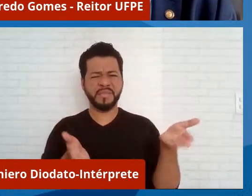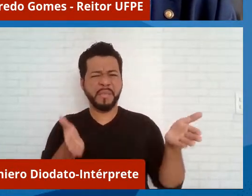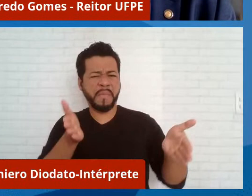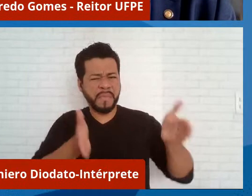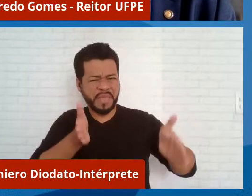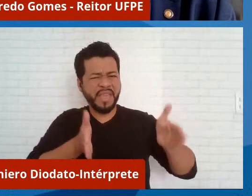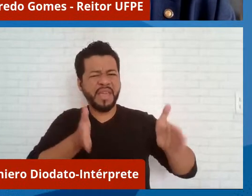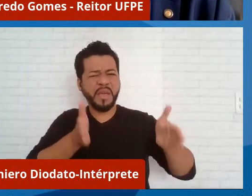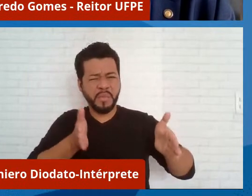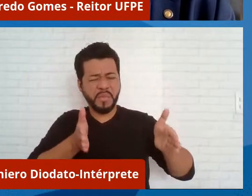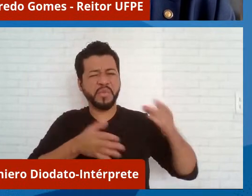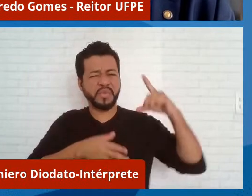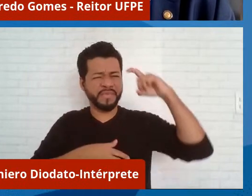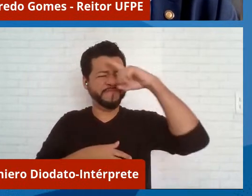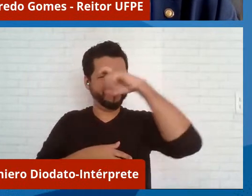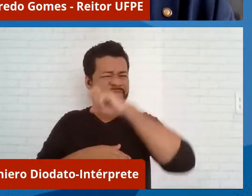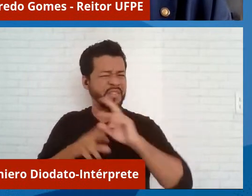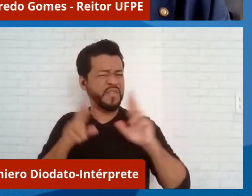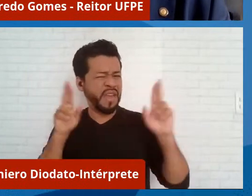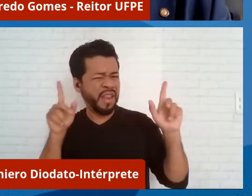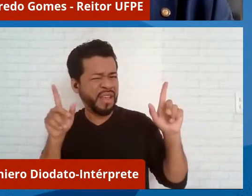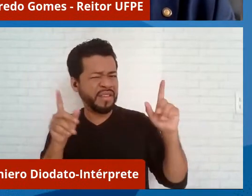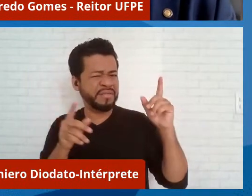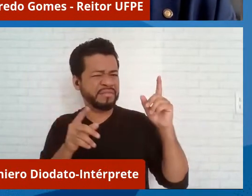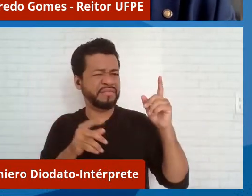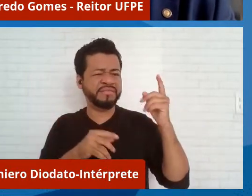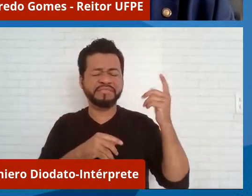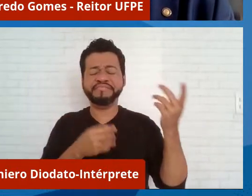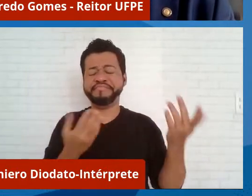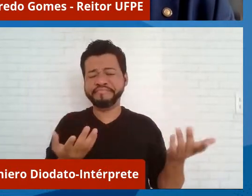estamos vivendo e